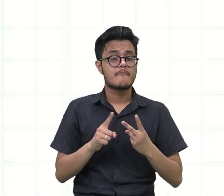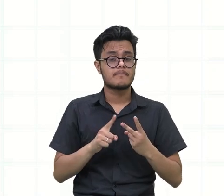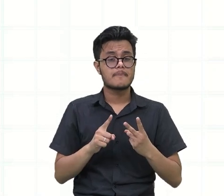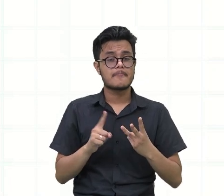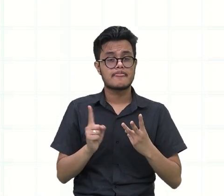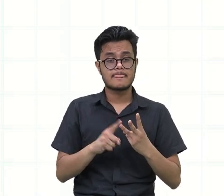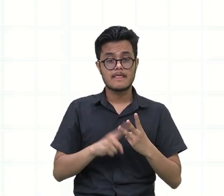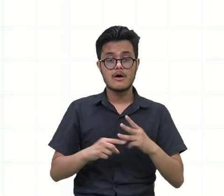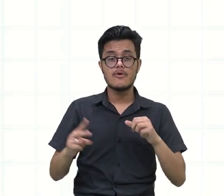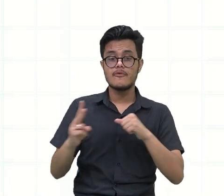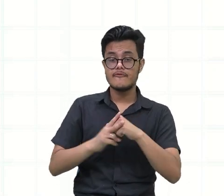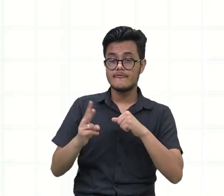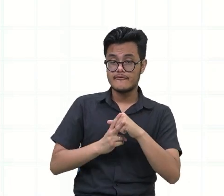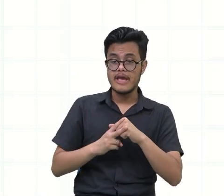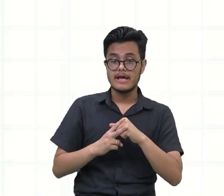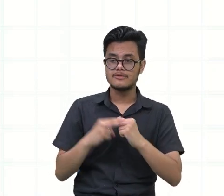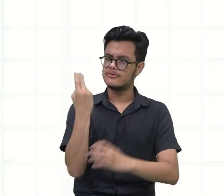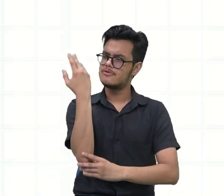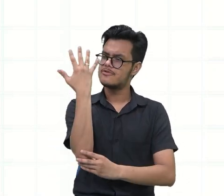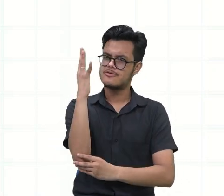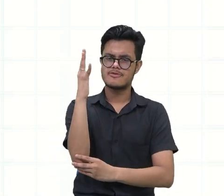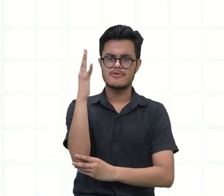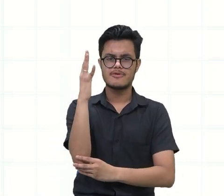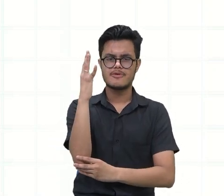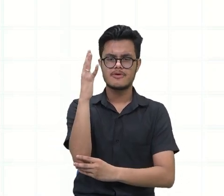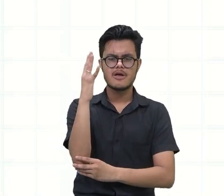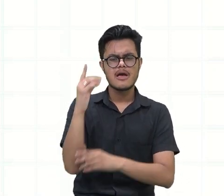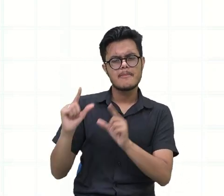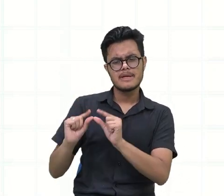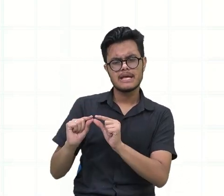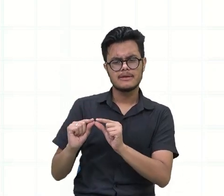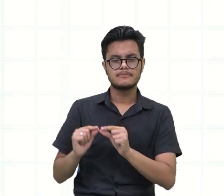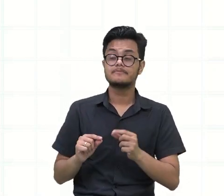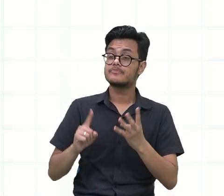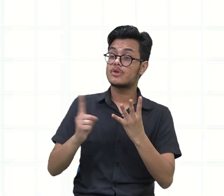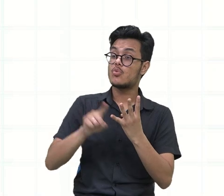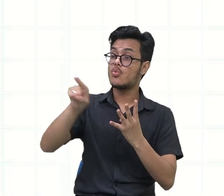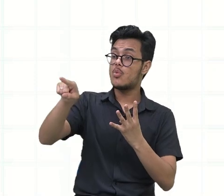são. Acorda, dona Edinalva. Olha o verbo aqui.